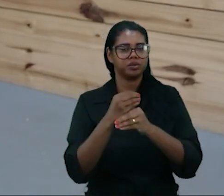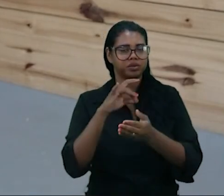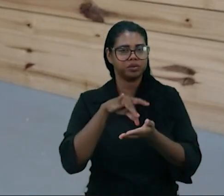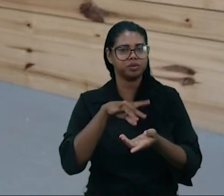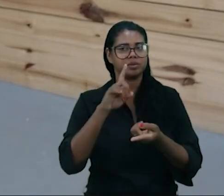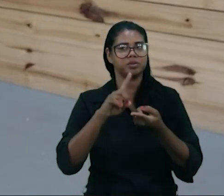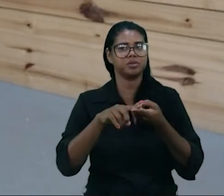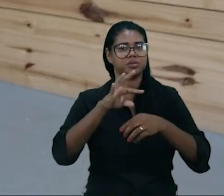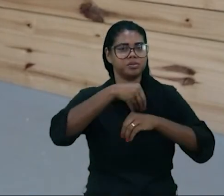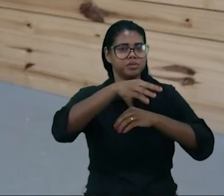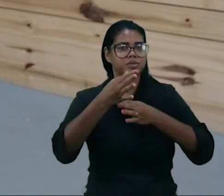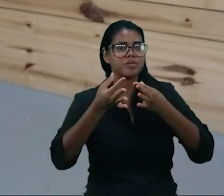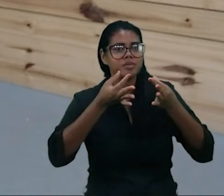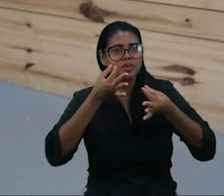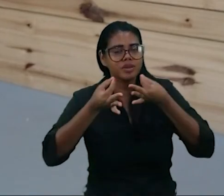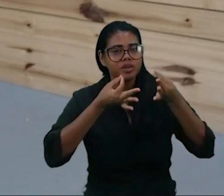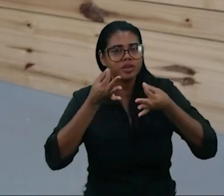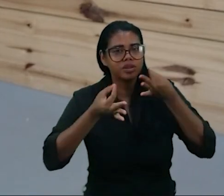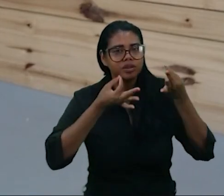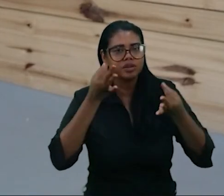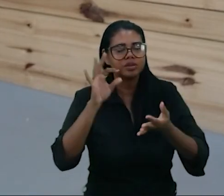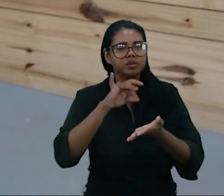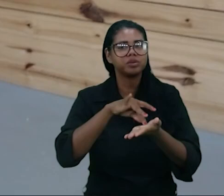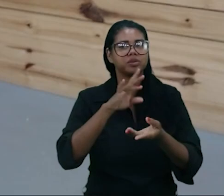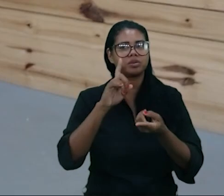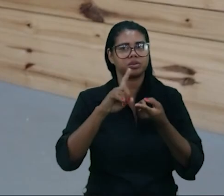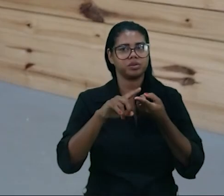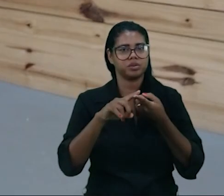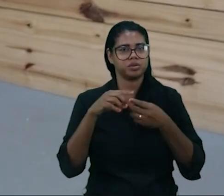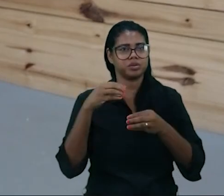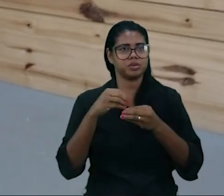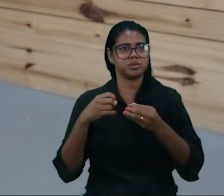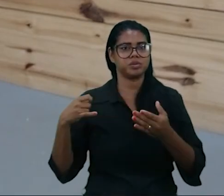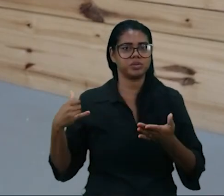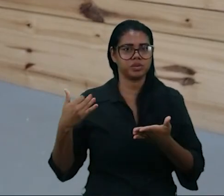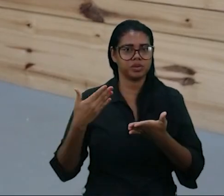gente discutir, tirar dúvidas, tá certo? Então bora lá que a